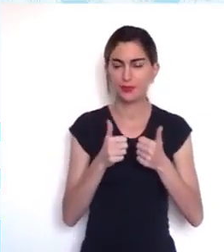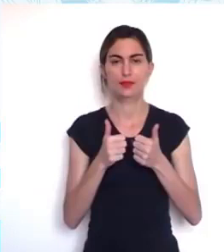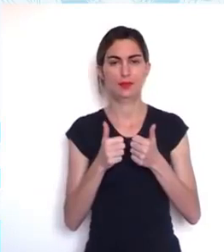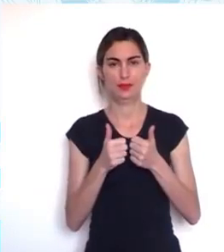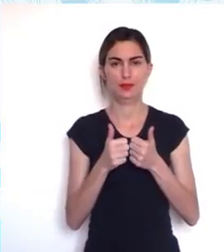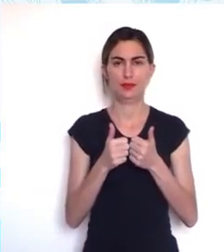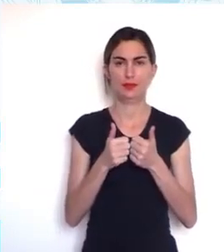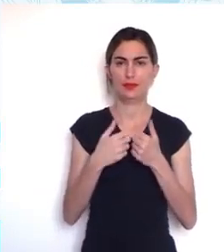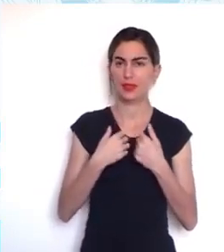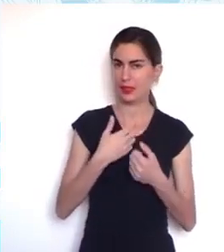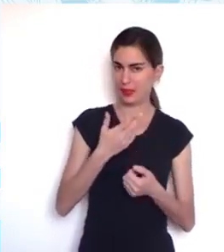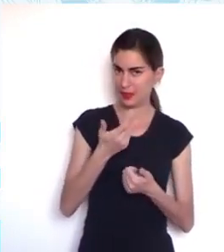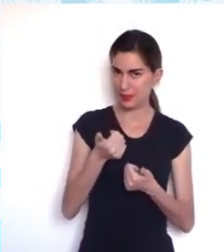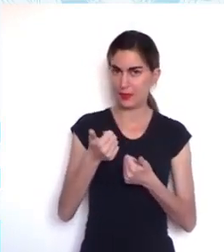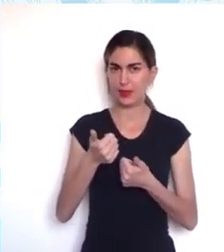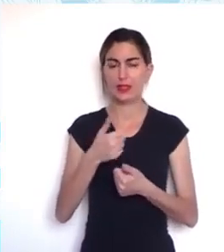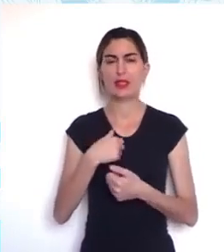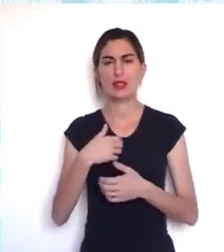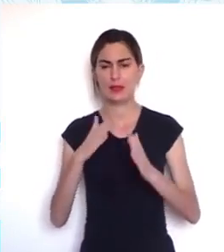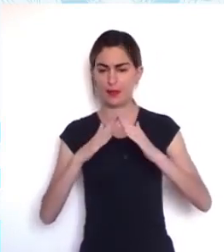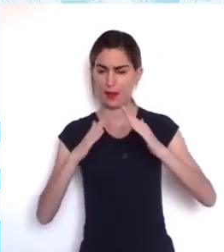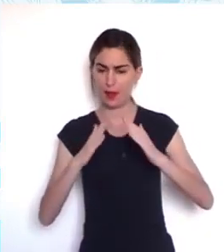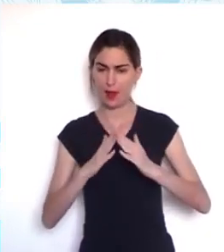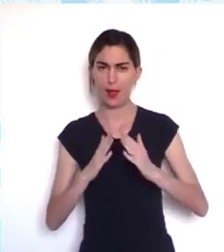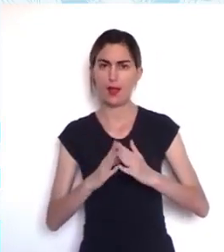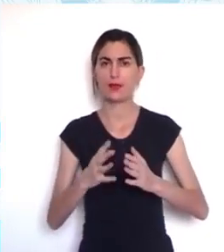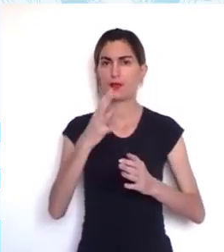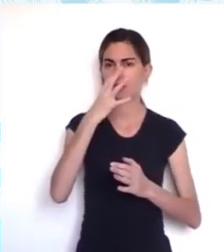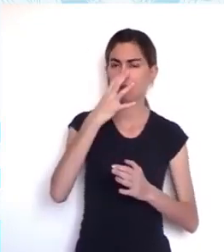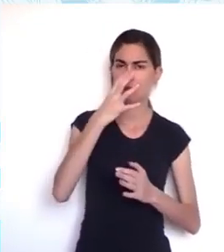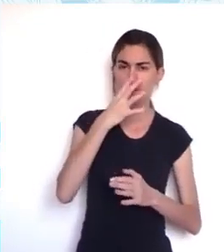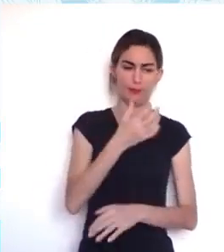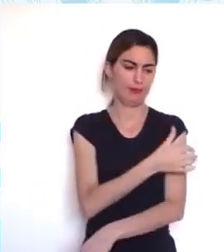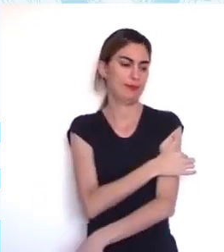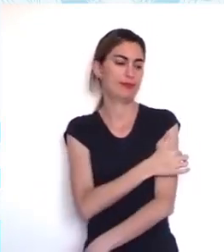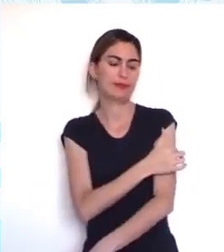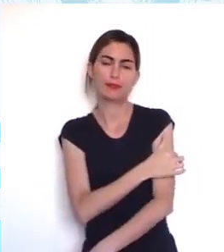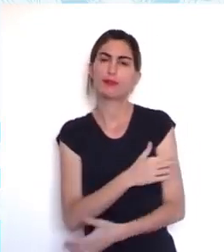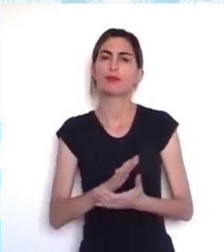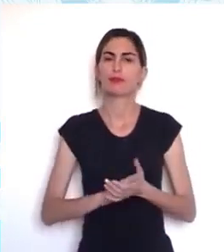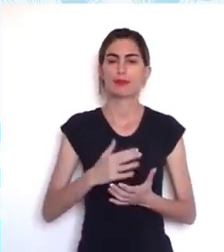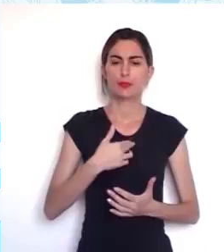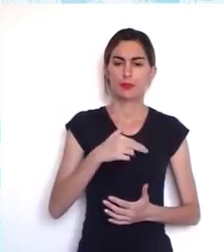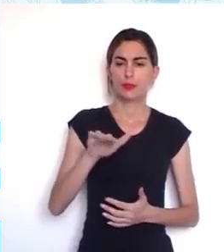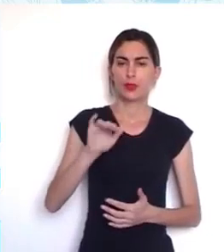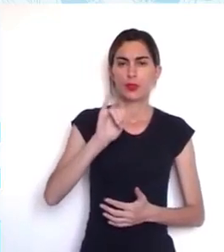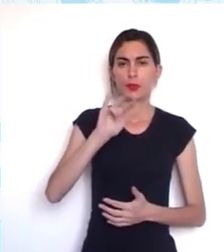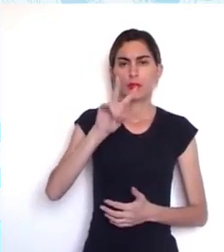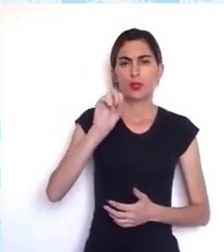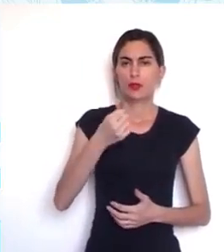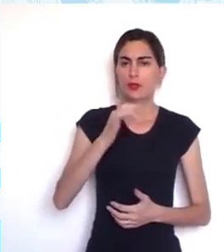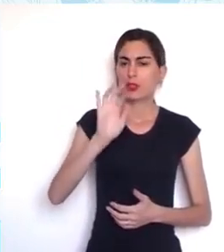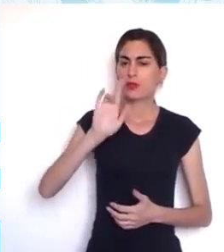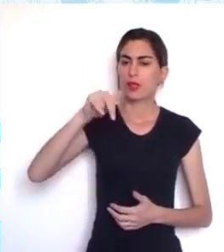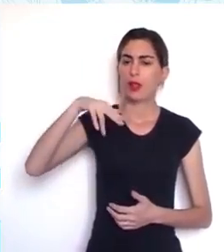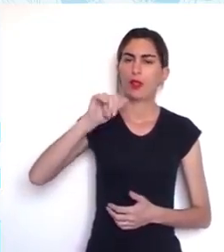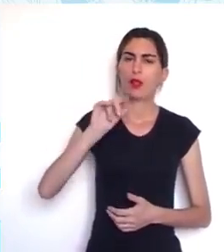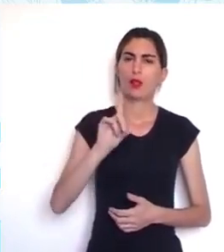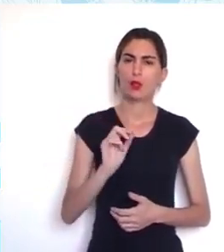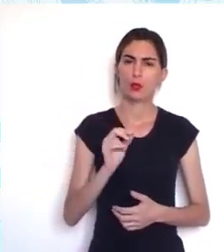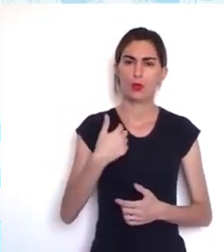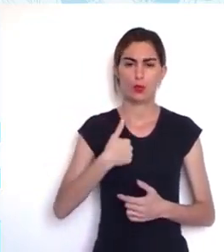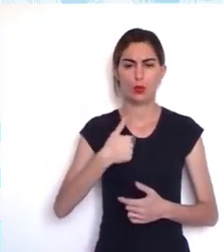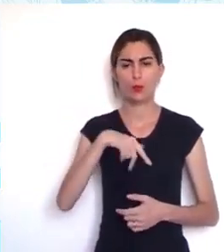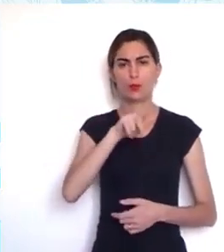Olá pessoal, olá galerinha que está em casa do sexto ano. Meu nome é Ives